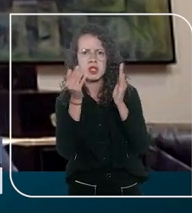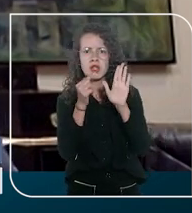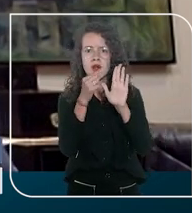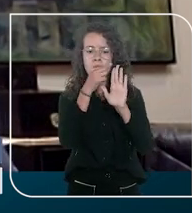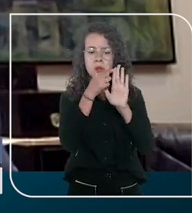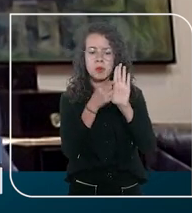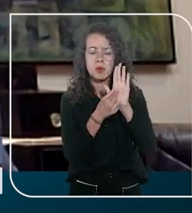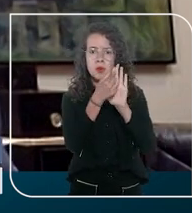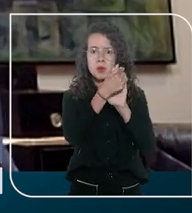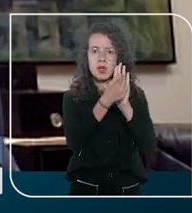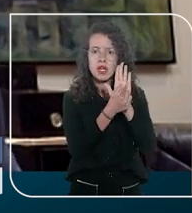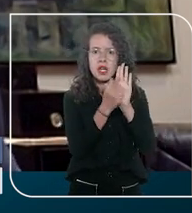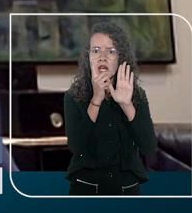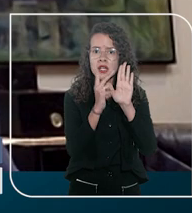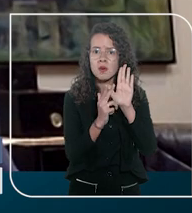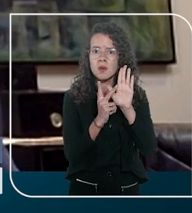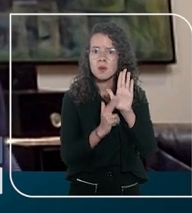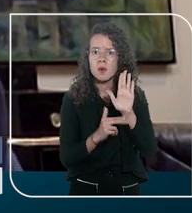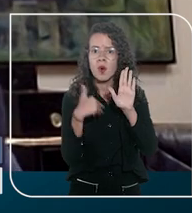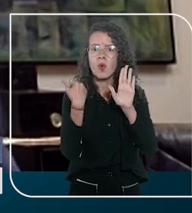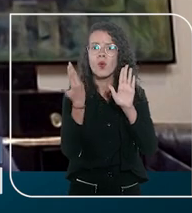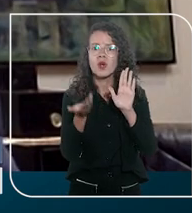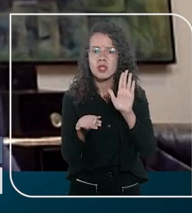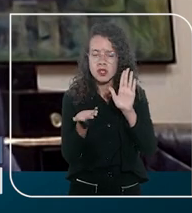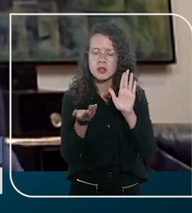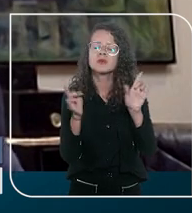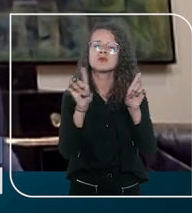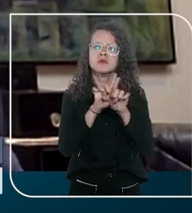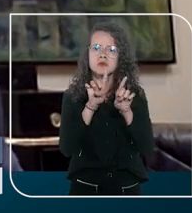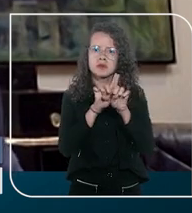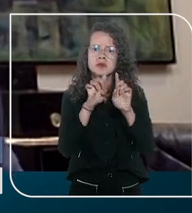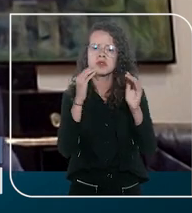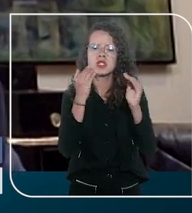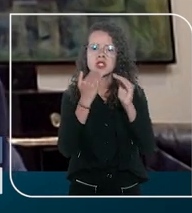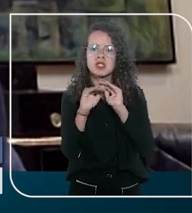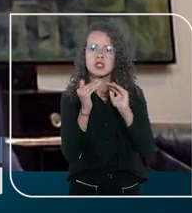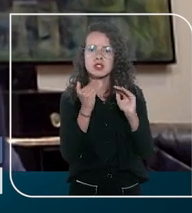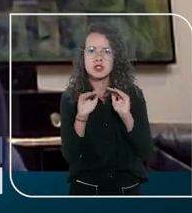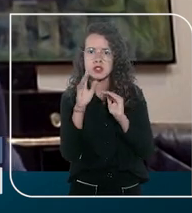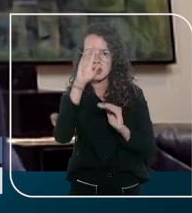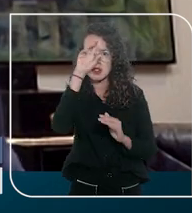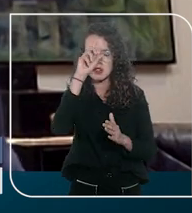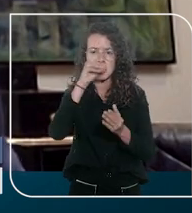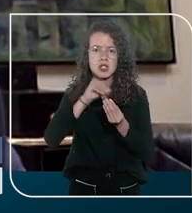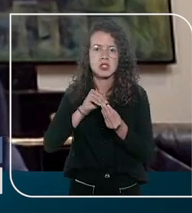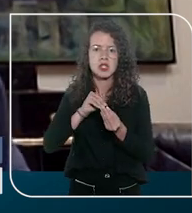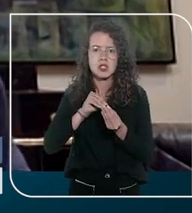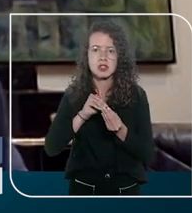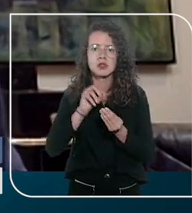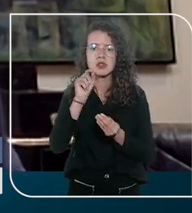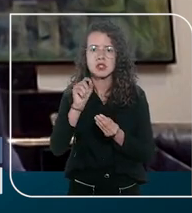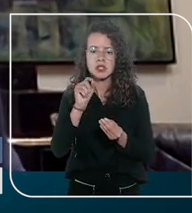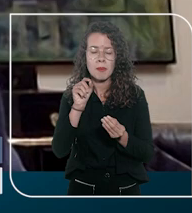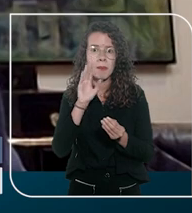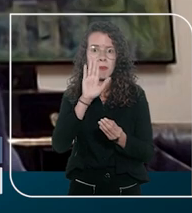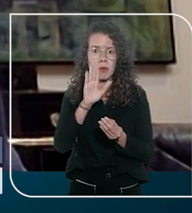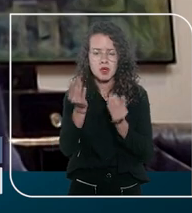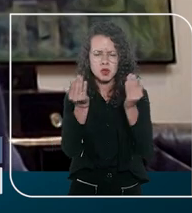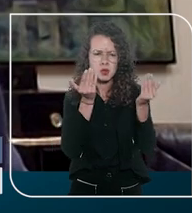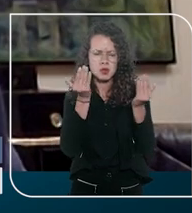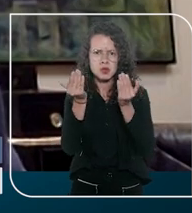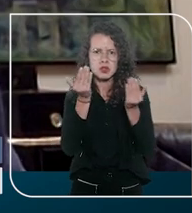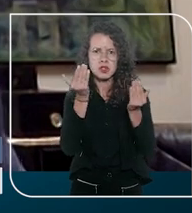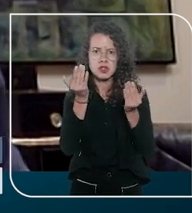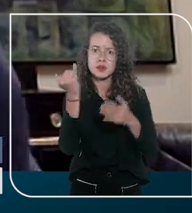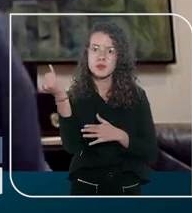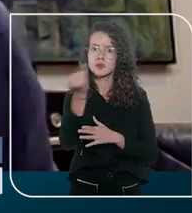que se assemelham e demonstrando a divergência na conclusão das teses, com base na análise do direito. Isso é muito importante, além